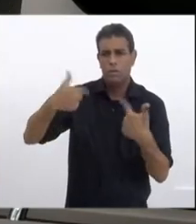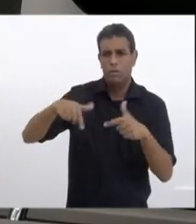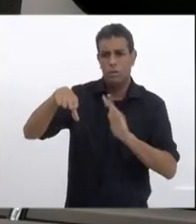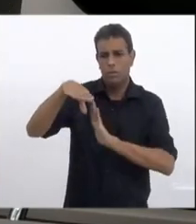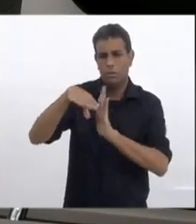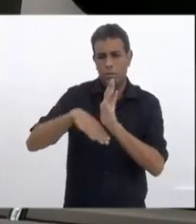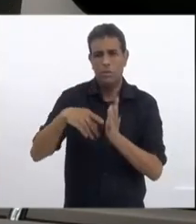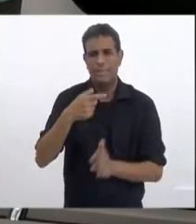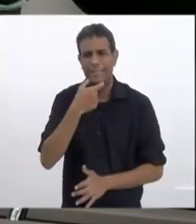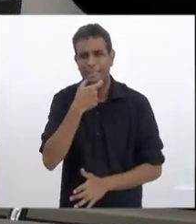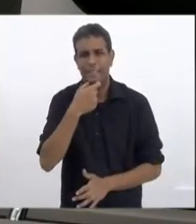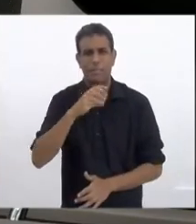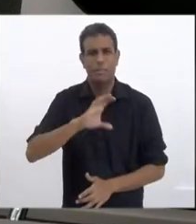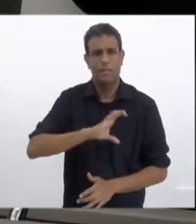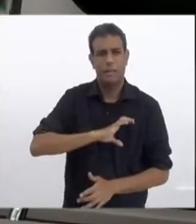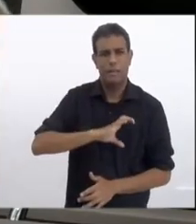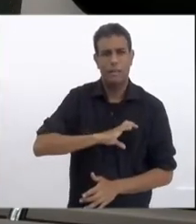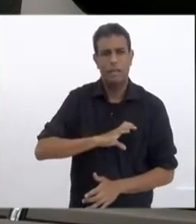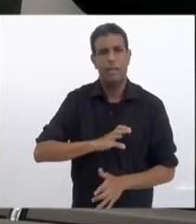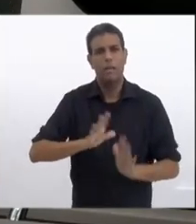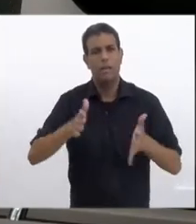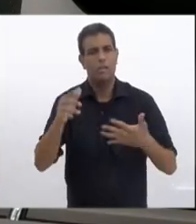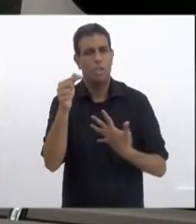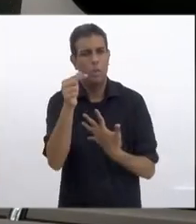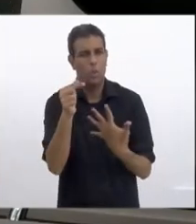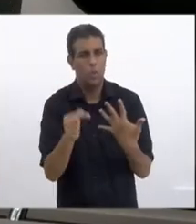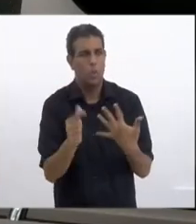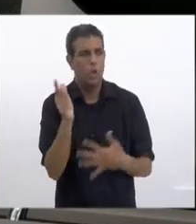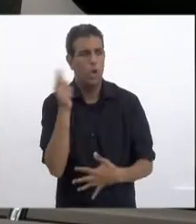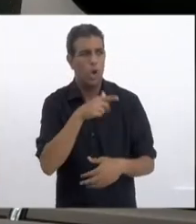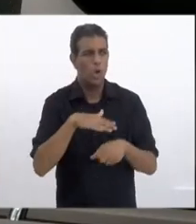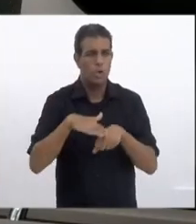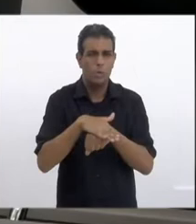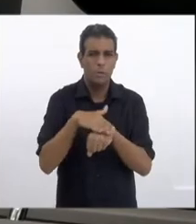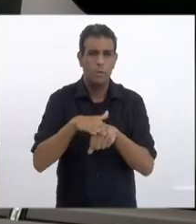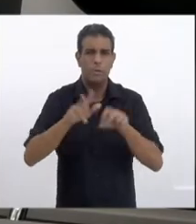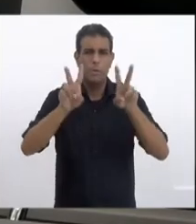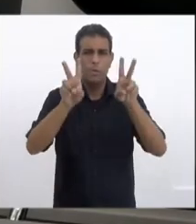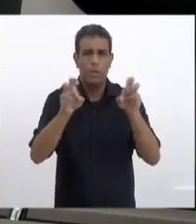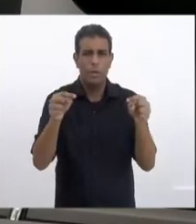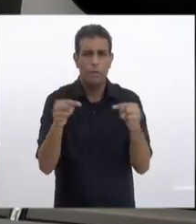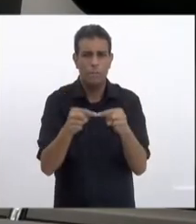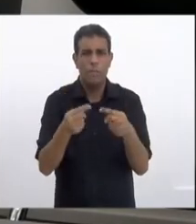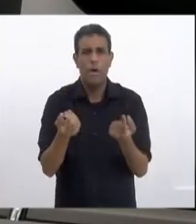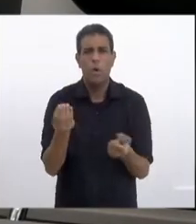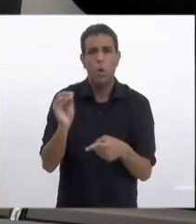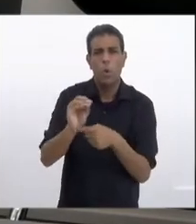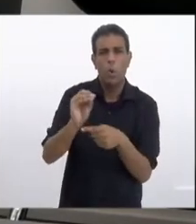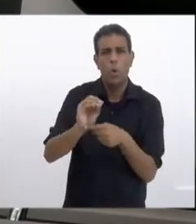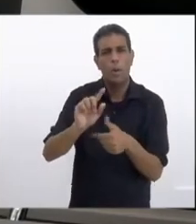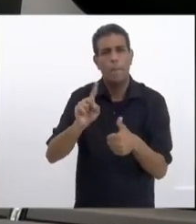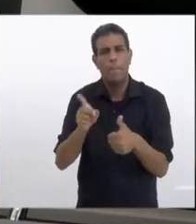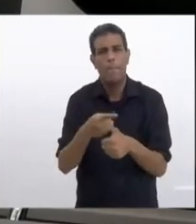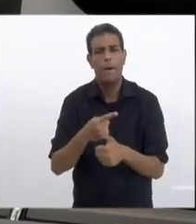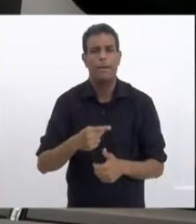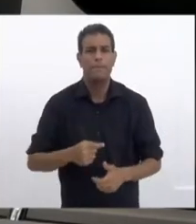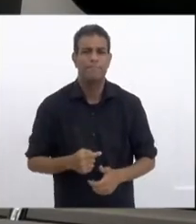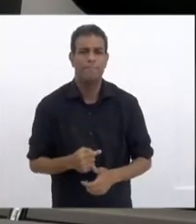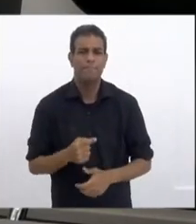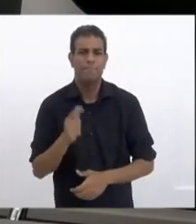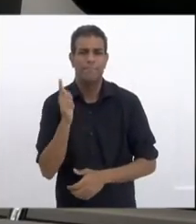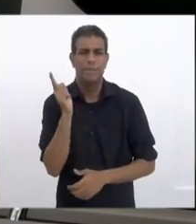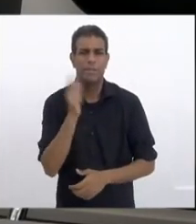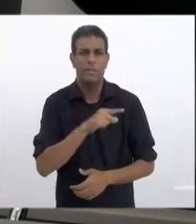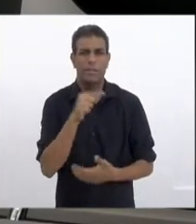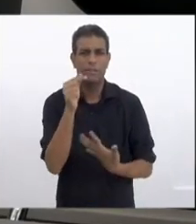no Canadá, House Forcing, né, que é, por exemplo, o acesso ao cuidado dando acesso à primeira coisa da casa, né?